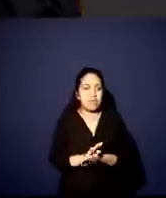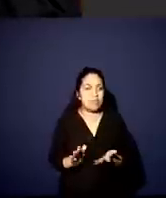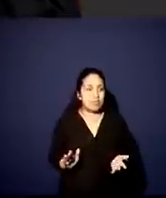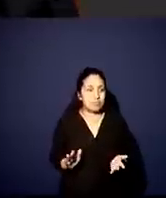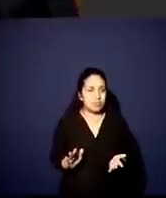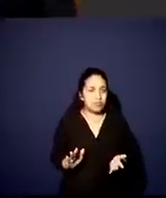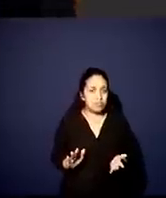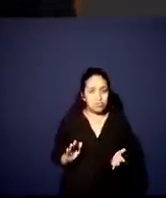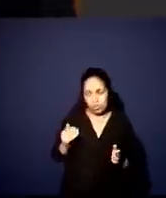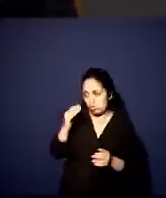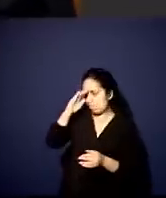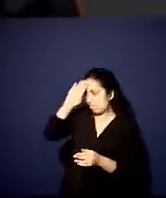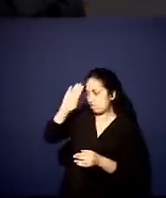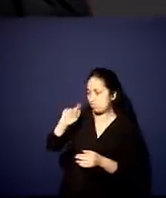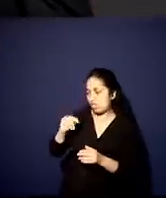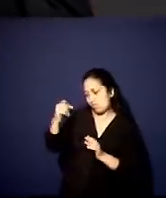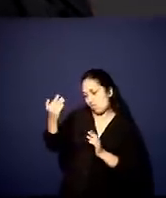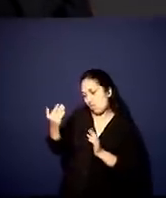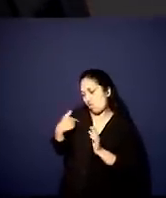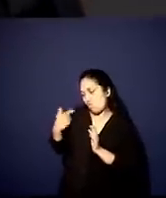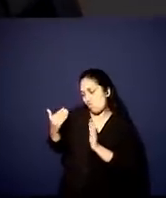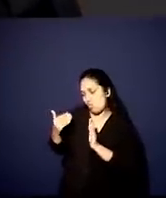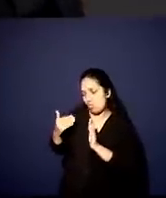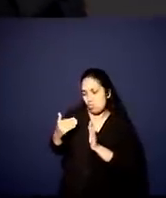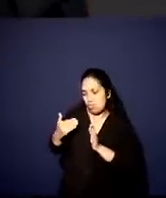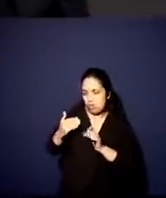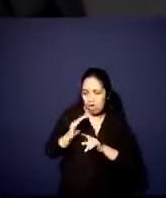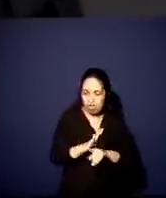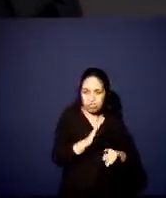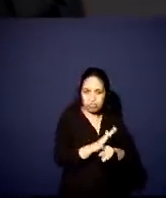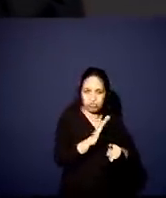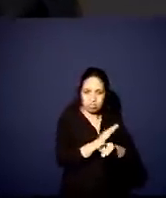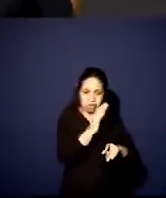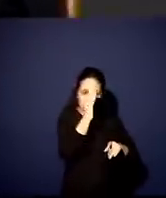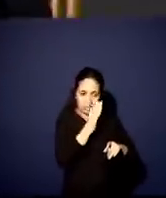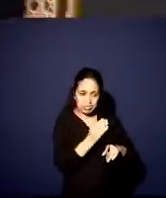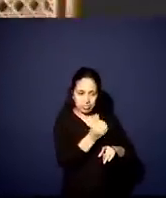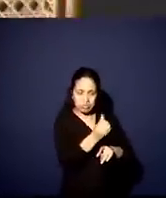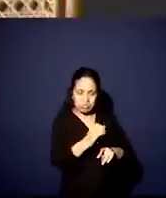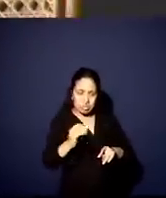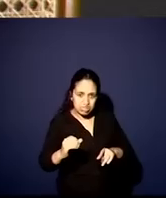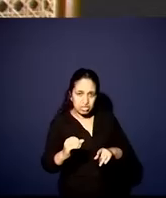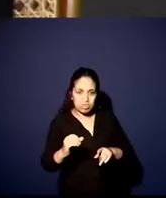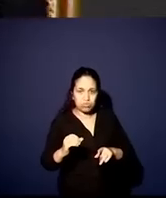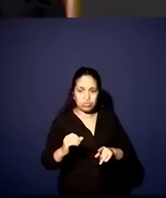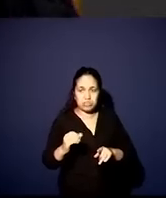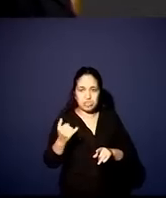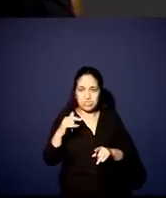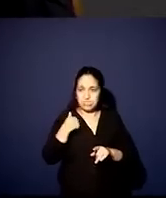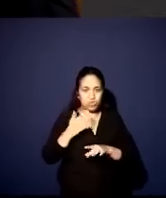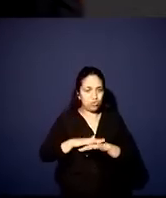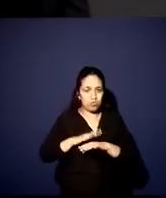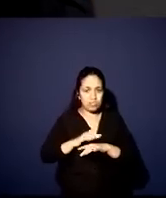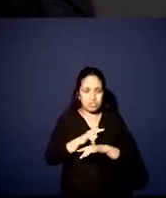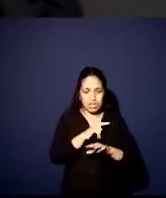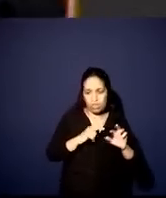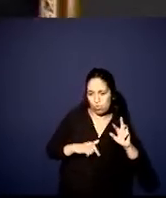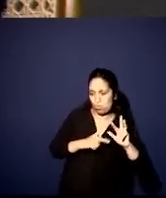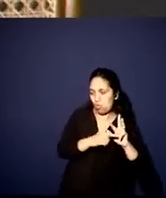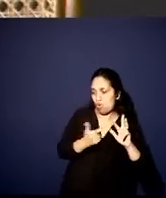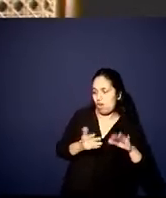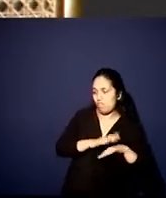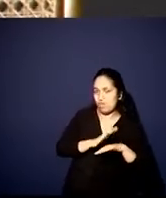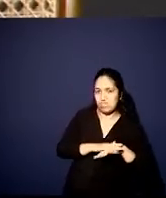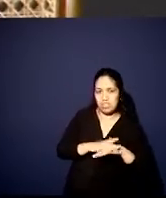ter pensado, eu vou aumentar o Auxílio Brasil para 600, porque se eu não fizer, o Lula vai fazer. Eu vou diminuir o